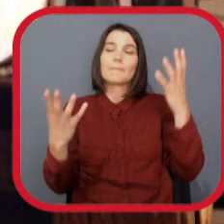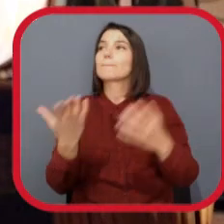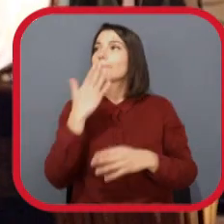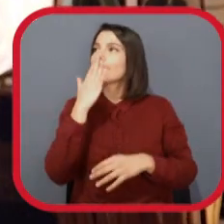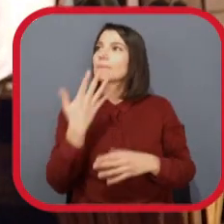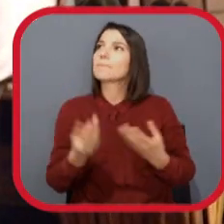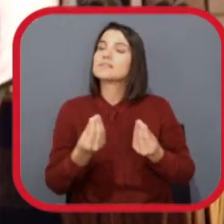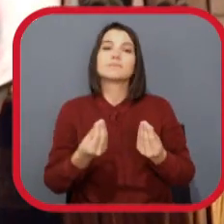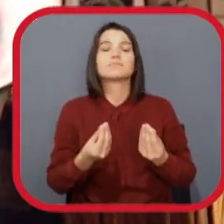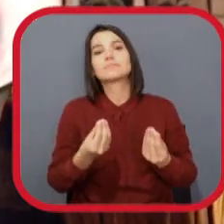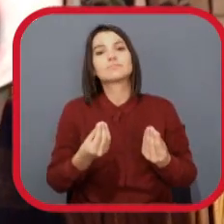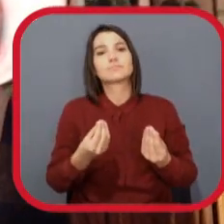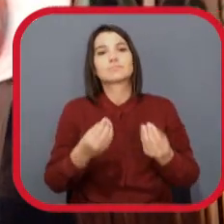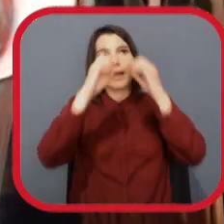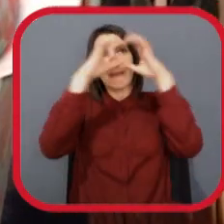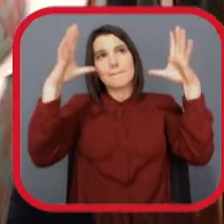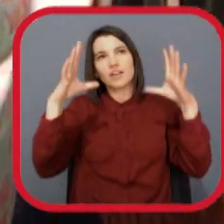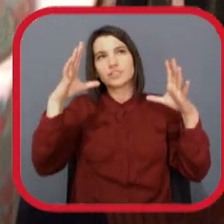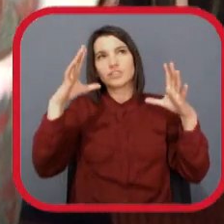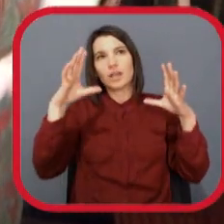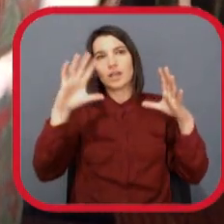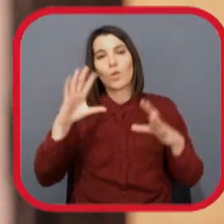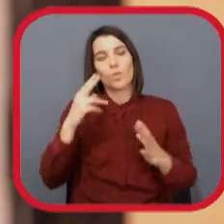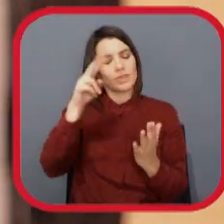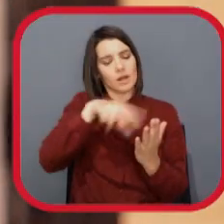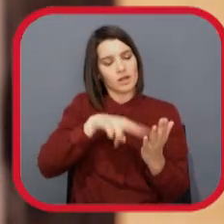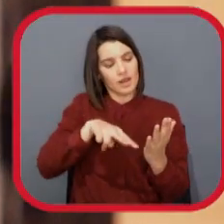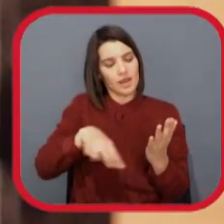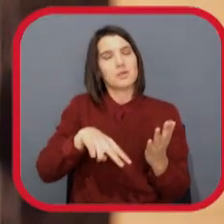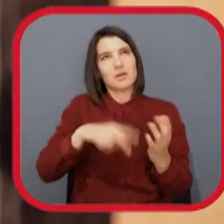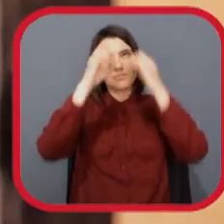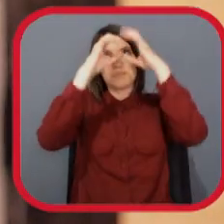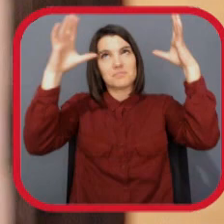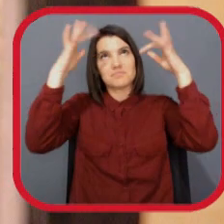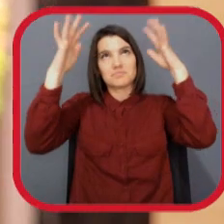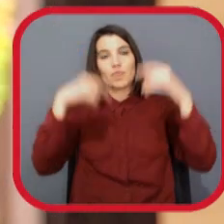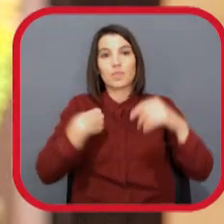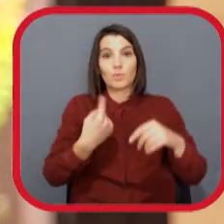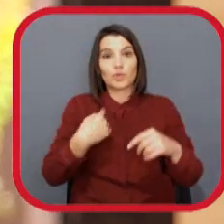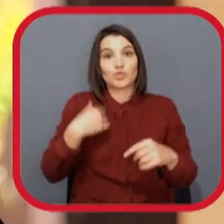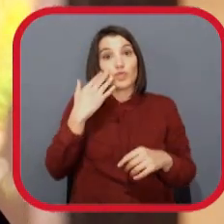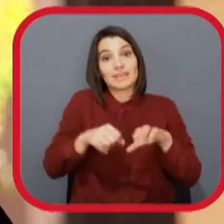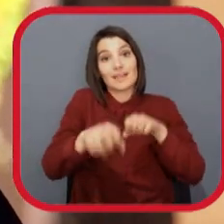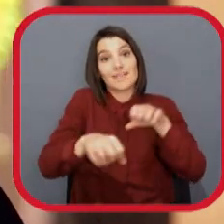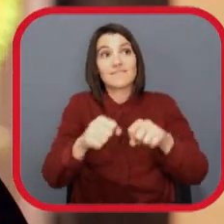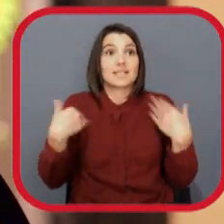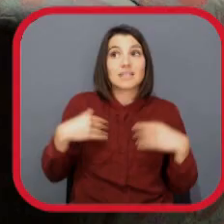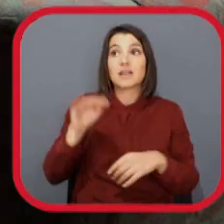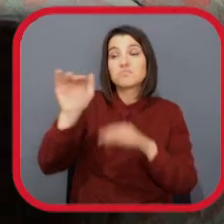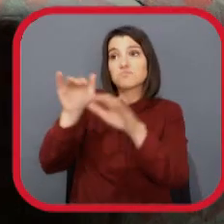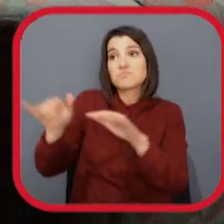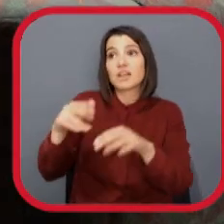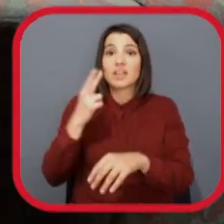tenho uma imagem, uma espécie de imagem sobre a personagem quando a leio, e depois tento ir chegando lá através